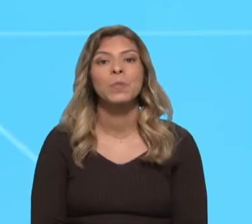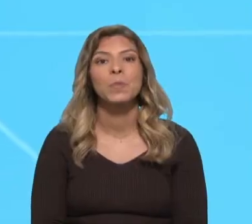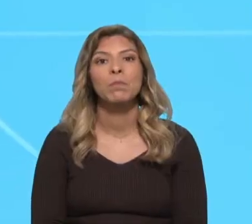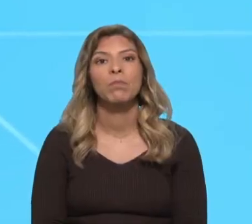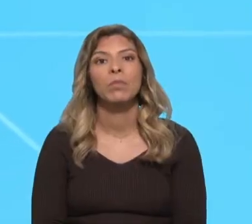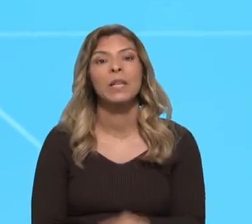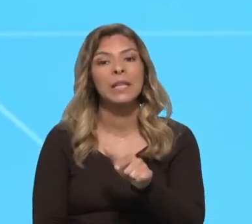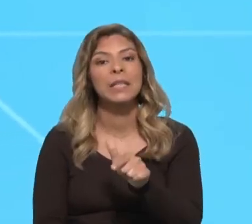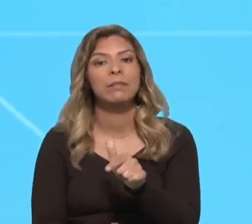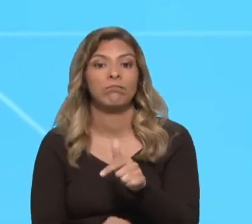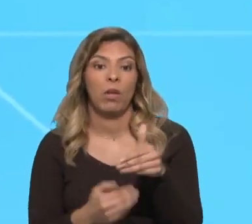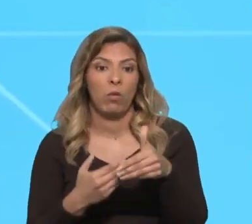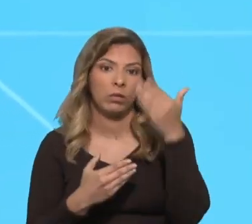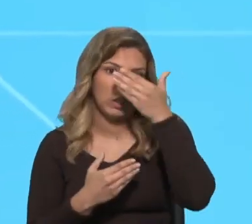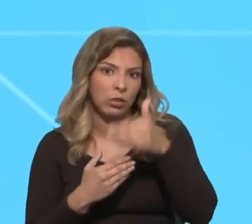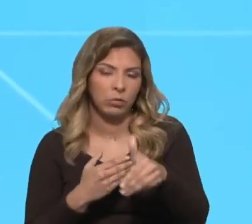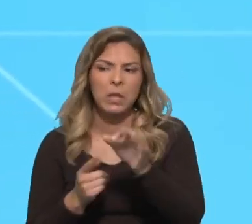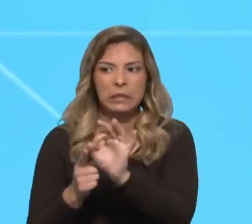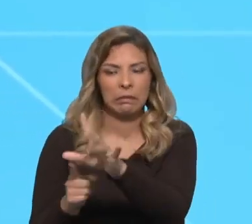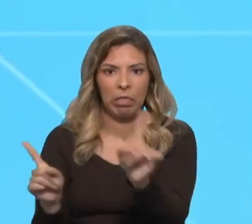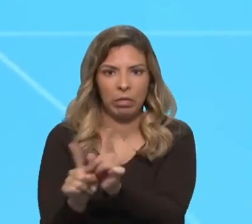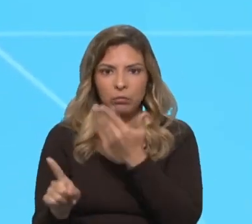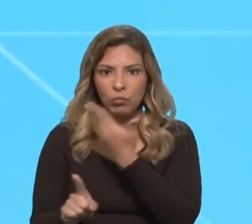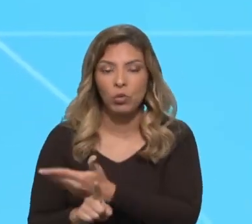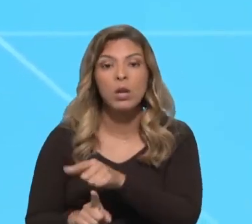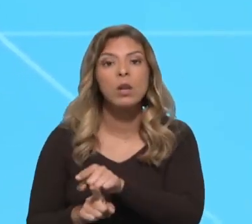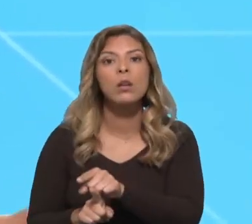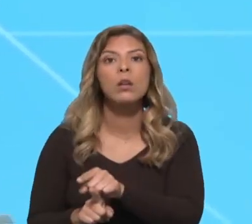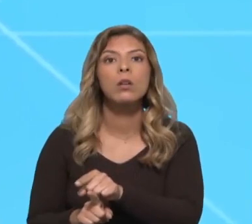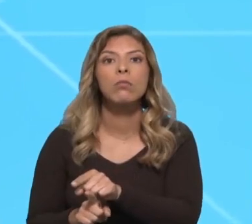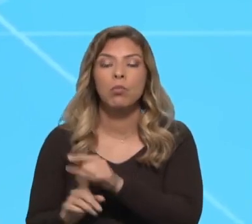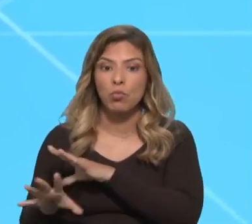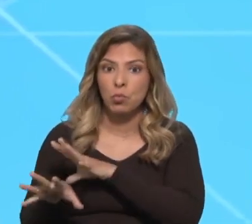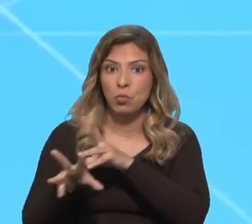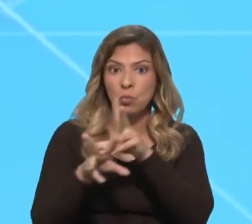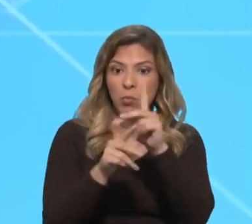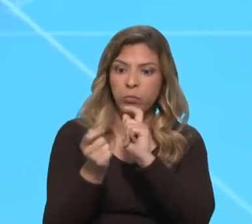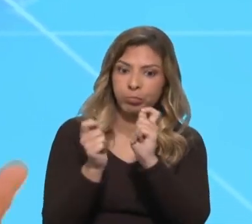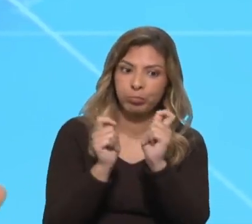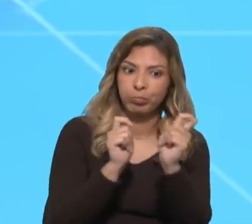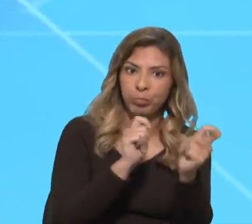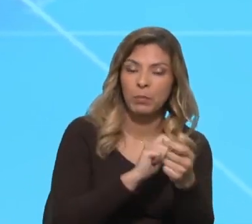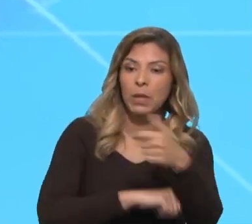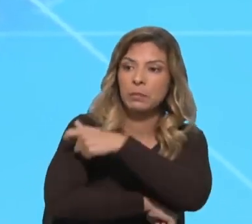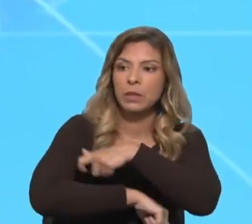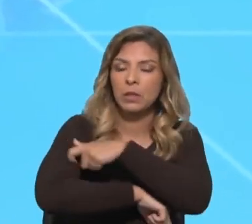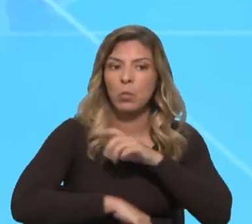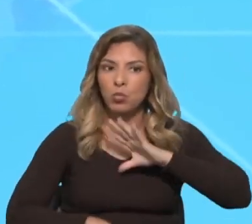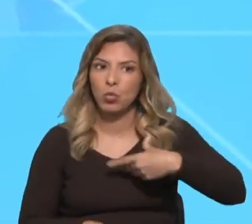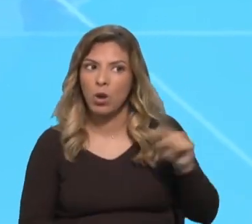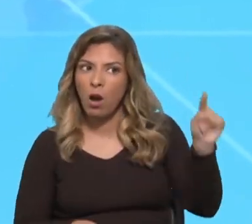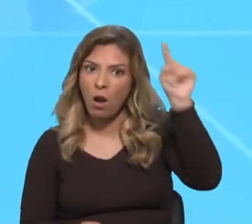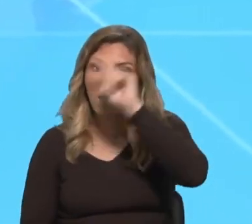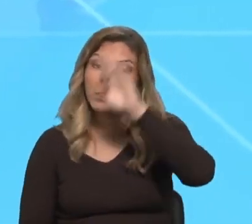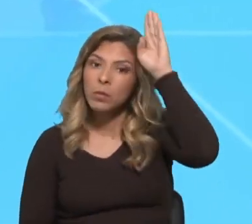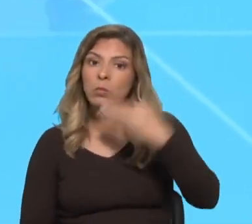um apontamento só muito breve sobre este conclave, nessa progressão de representantes de todo o mundo, com o Papa Francisco,